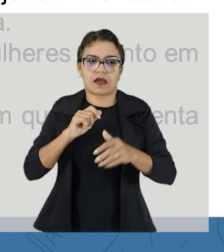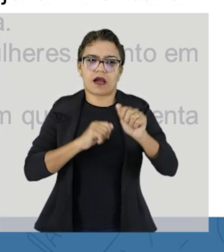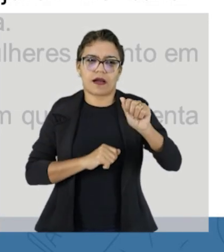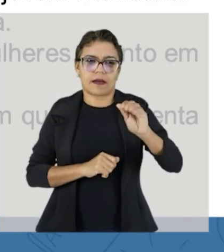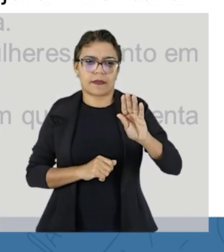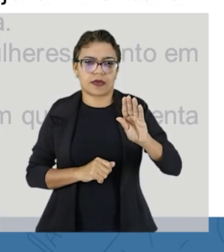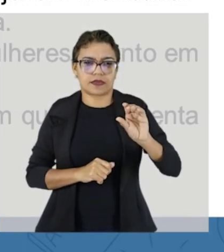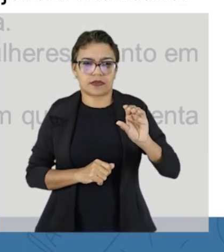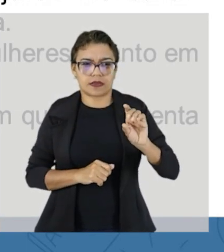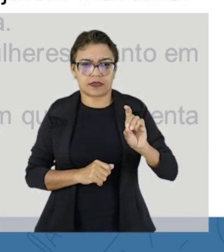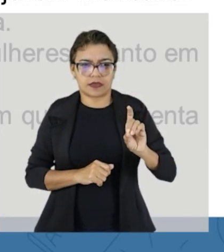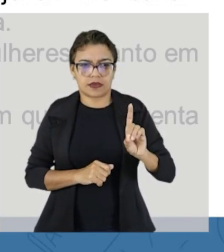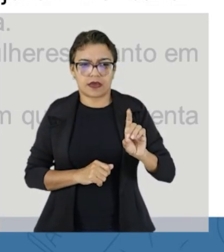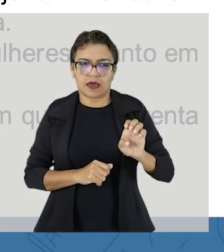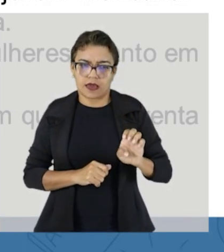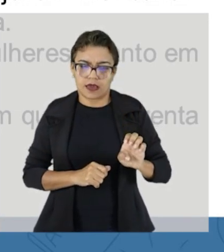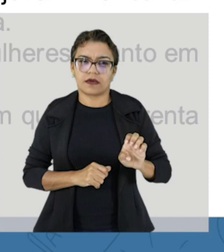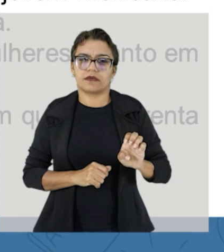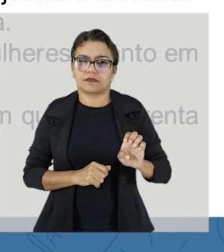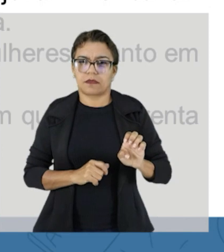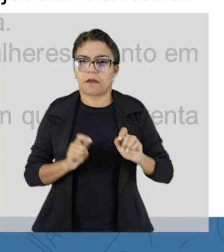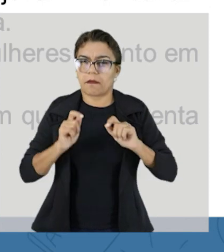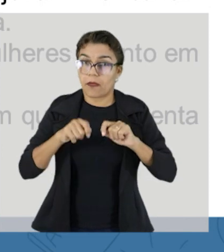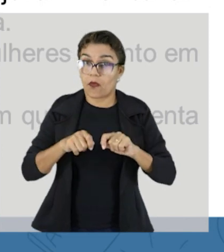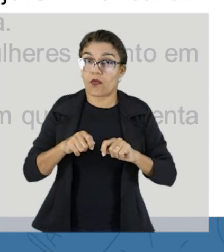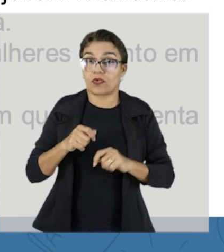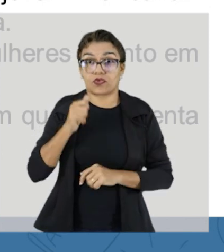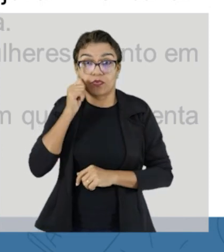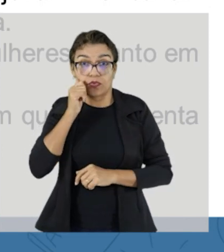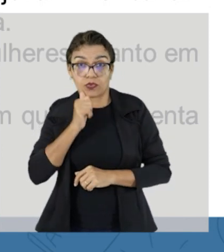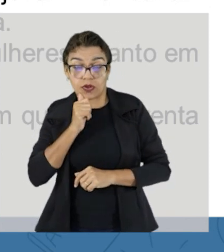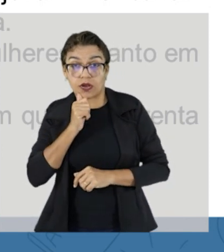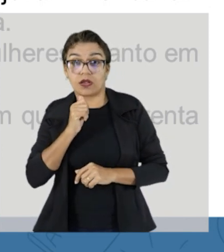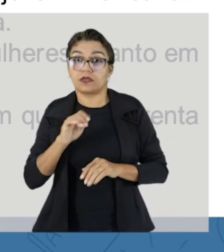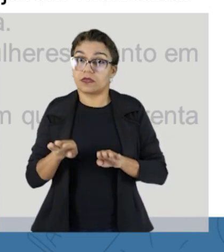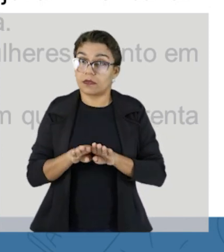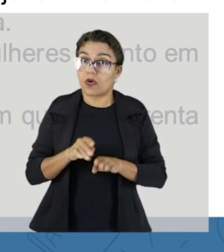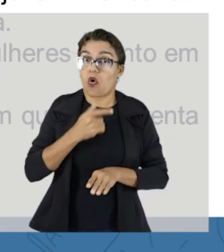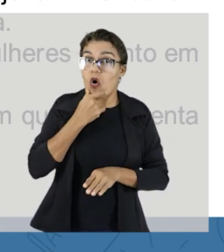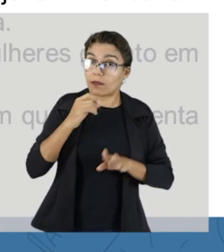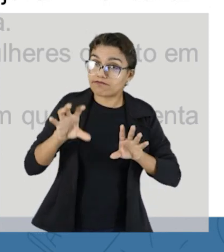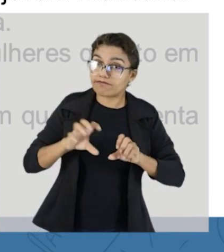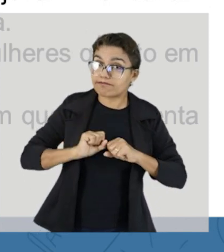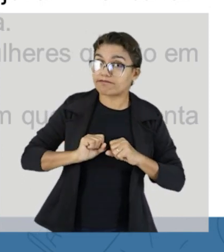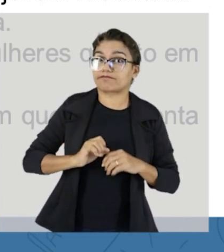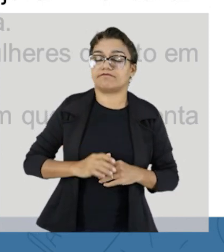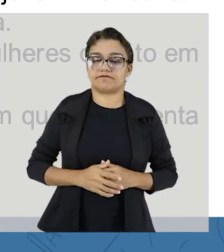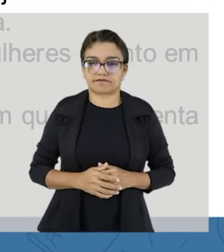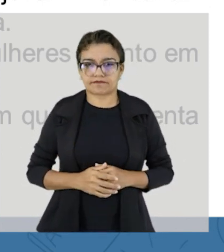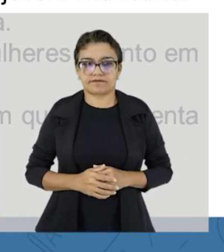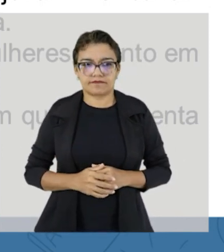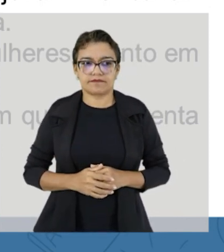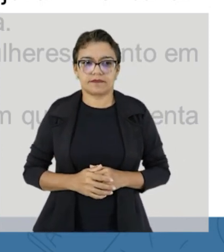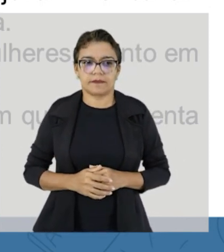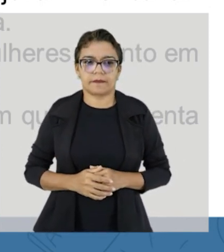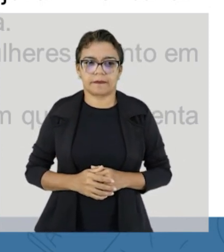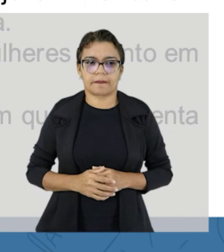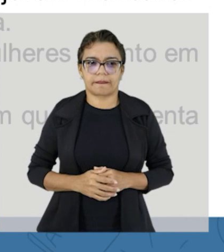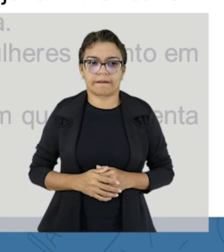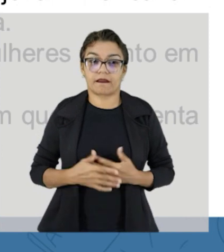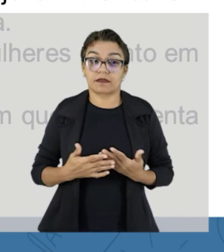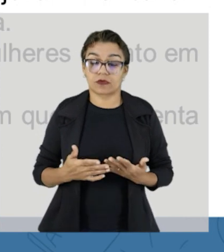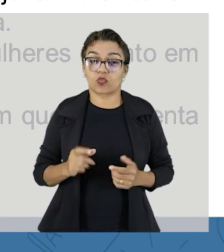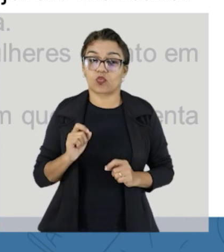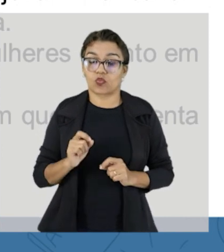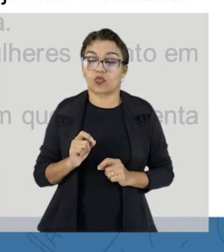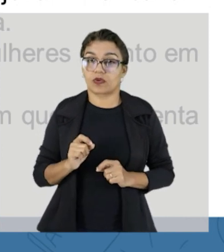tanto em mulheres quanto em homens, que tem no restante do texto, se você for procurar lá. Tá? Então, vamos conferir. Pois bem,